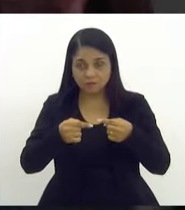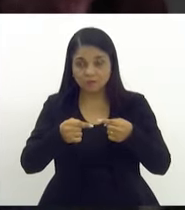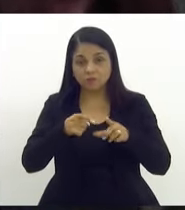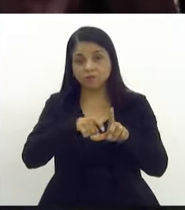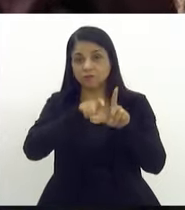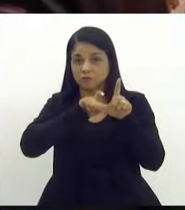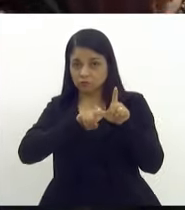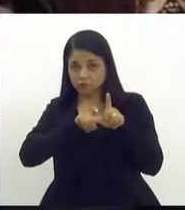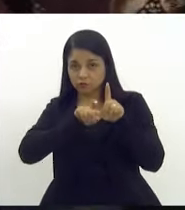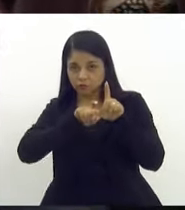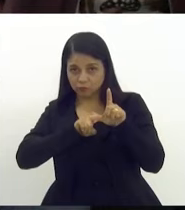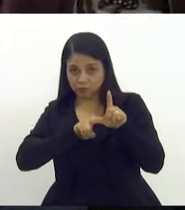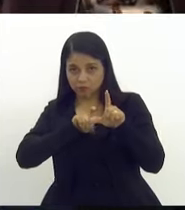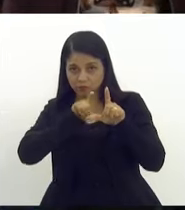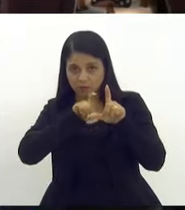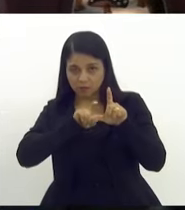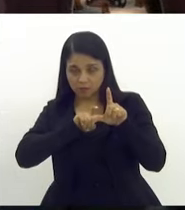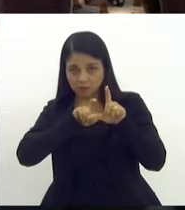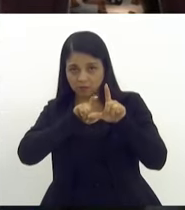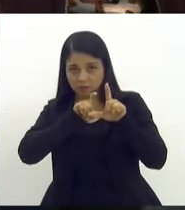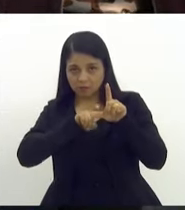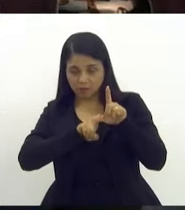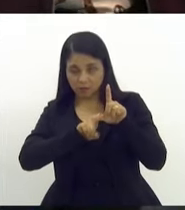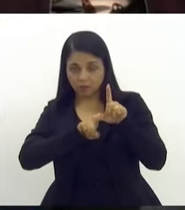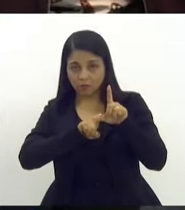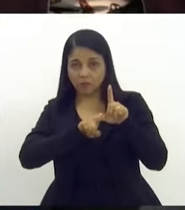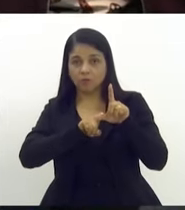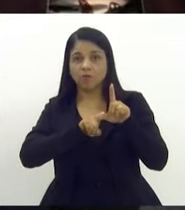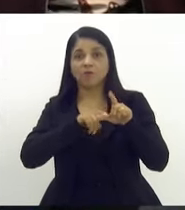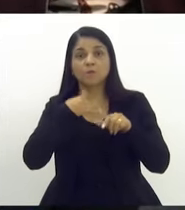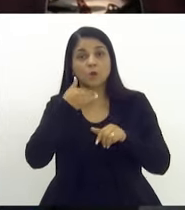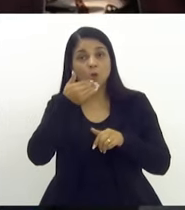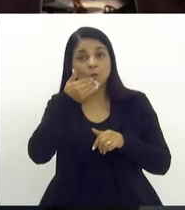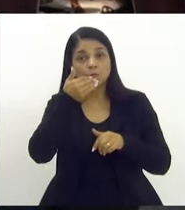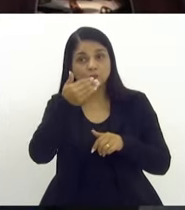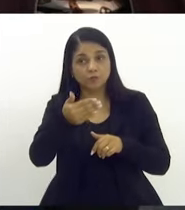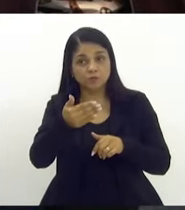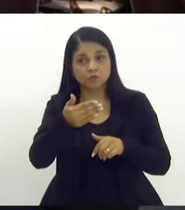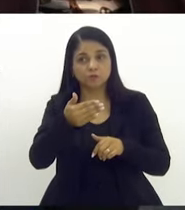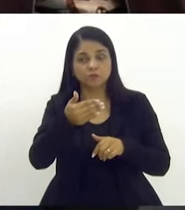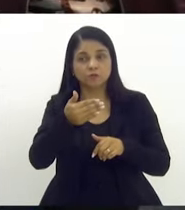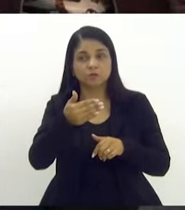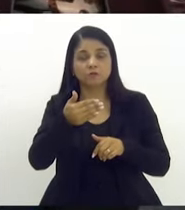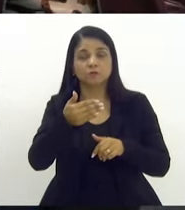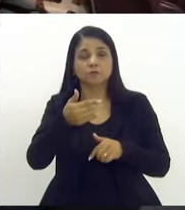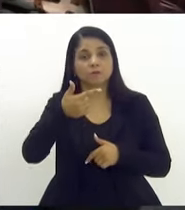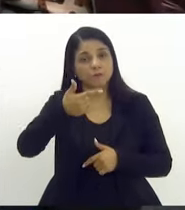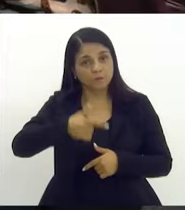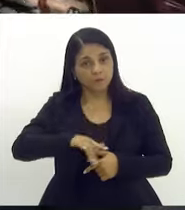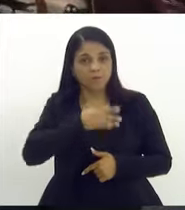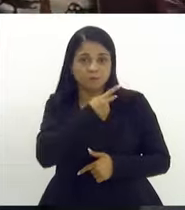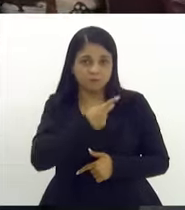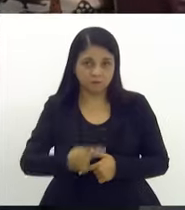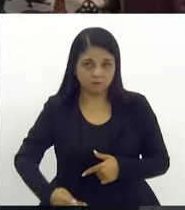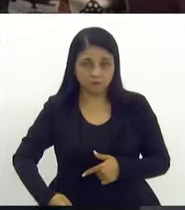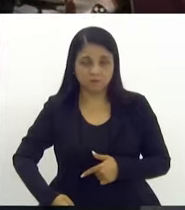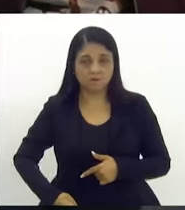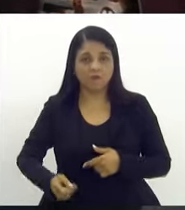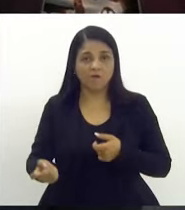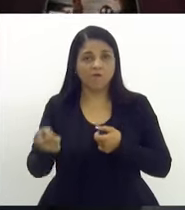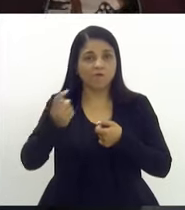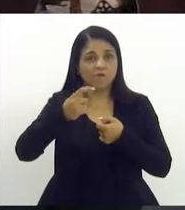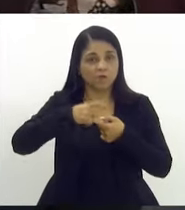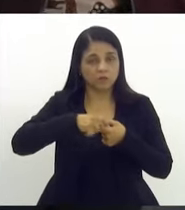assim, já fica o meu pedido. Então, e, além do mais, senhora presidente, eu queria pedir, já que vai voltar